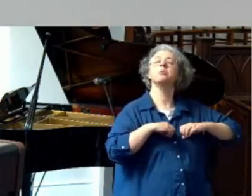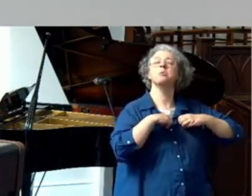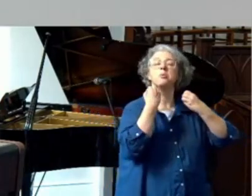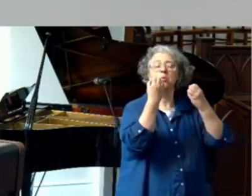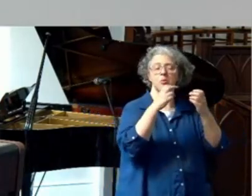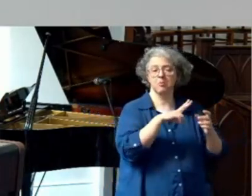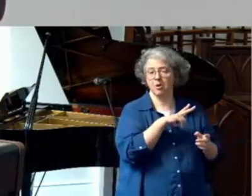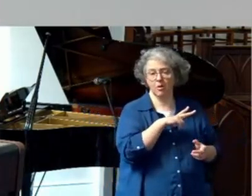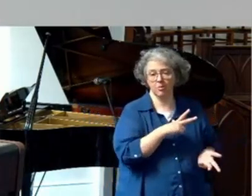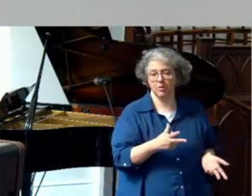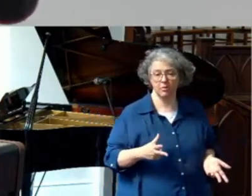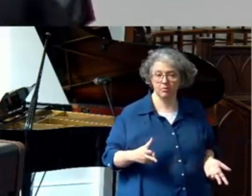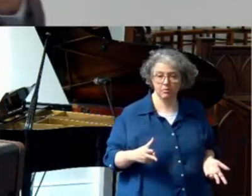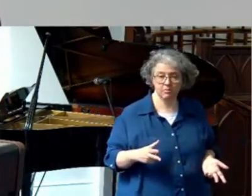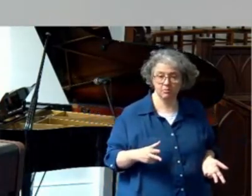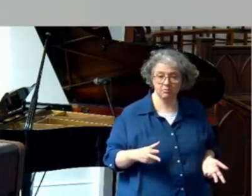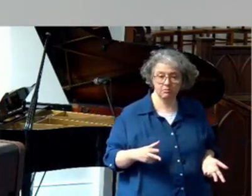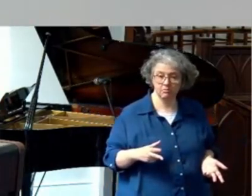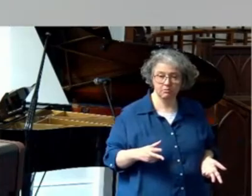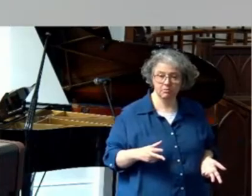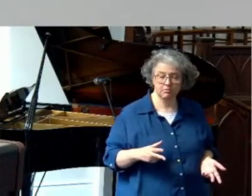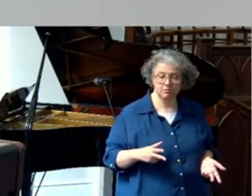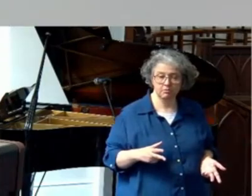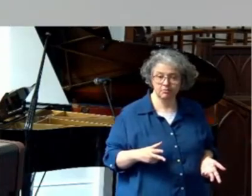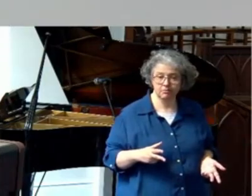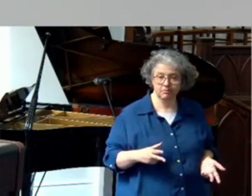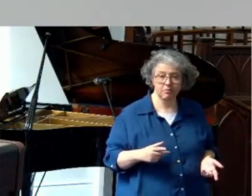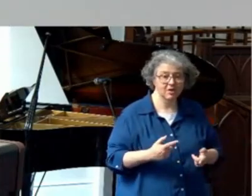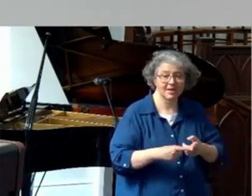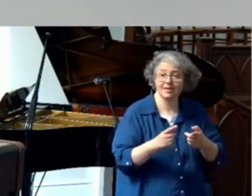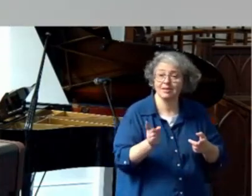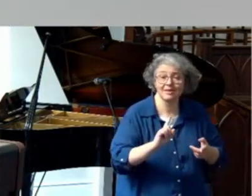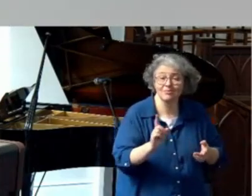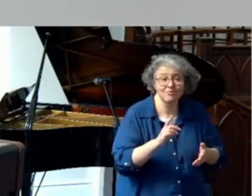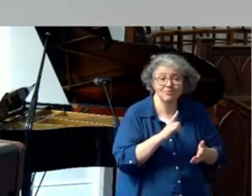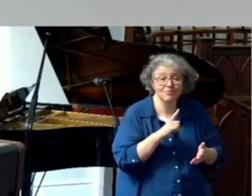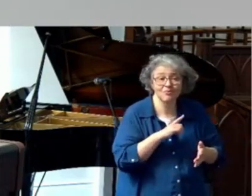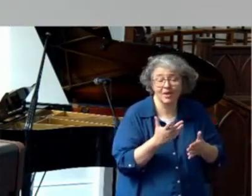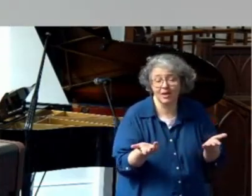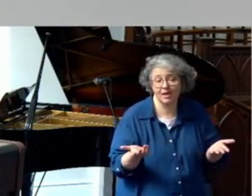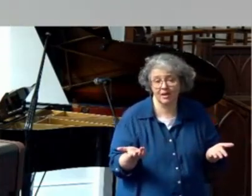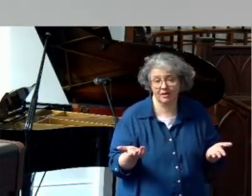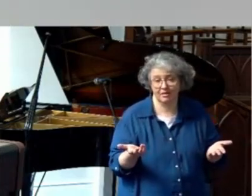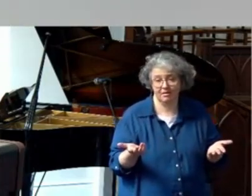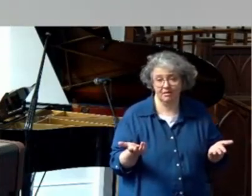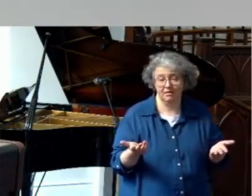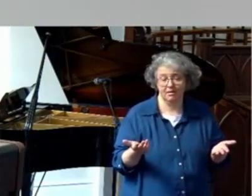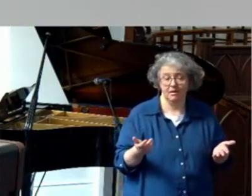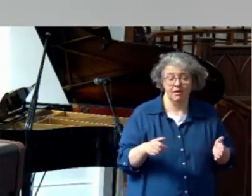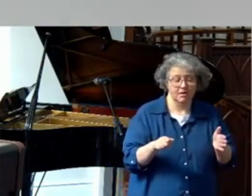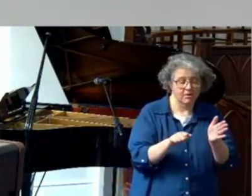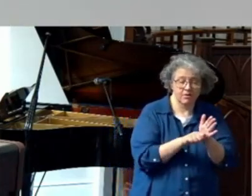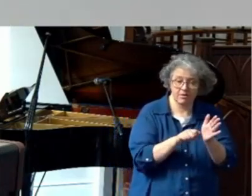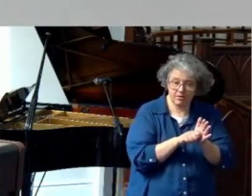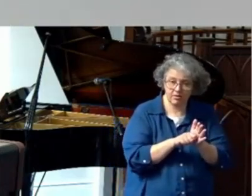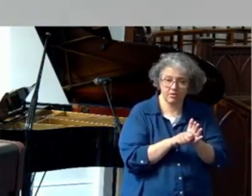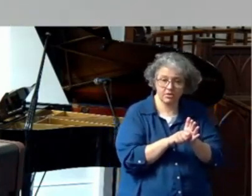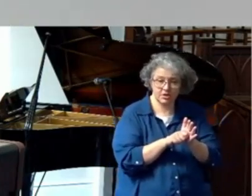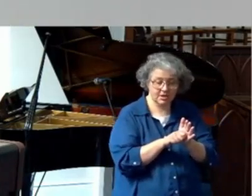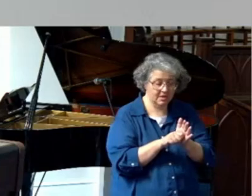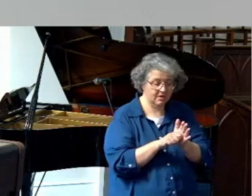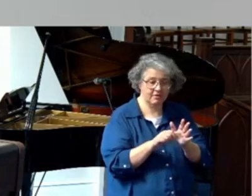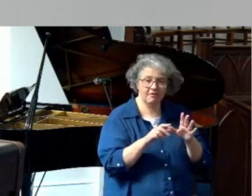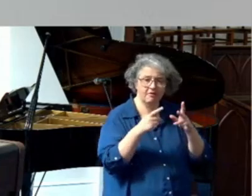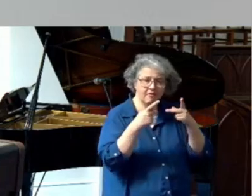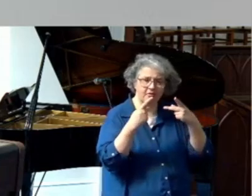trazendo algumas explicações em relação àquilo que Tiago falou, para dizer uma coisa só no